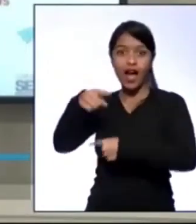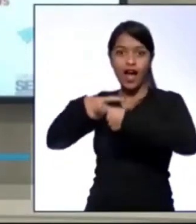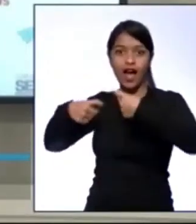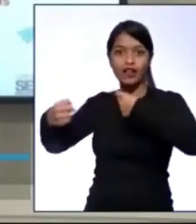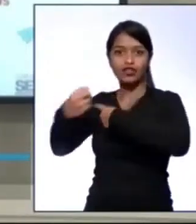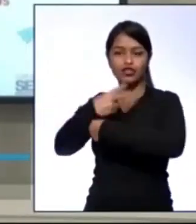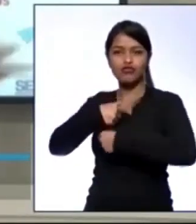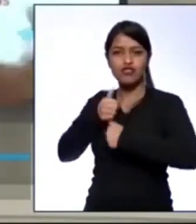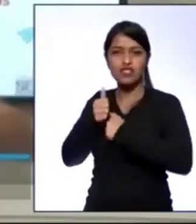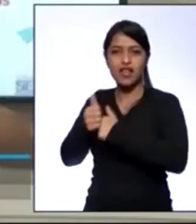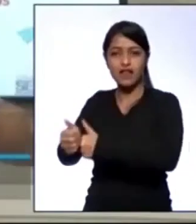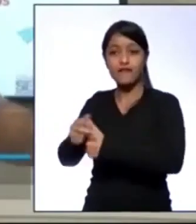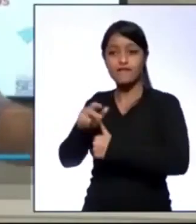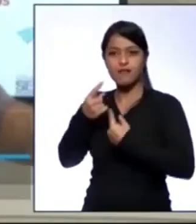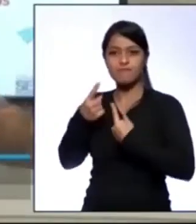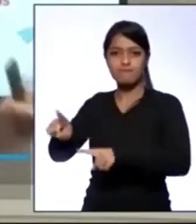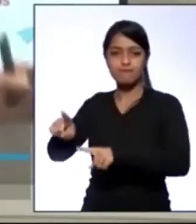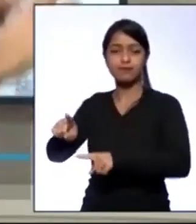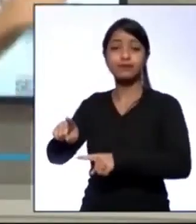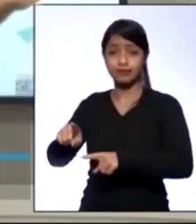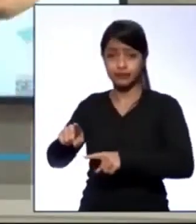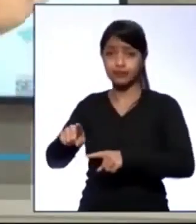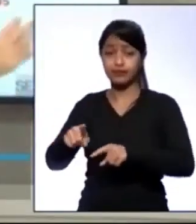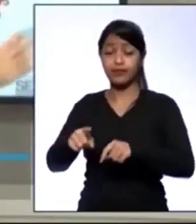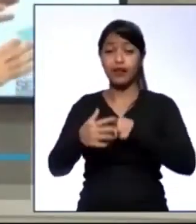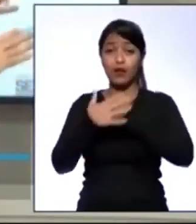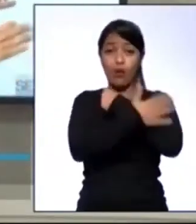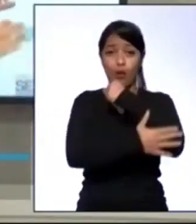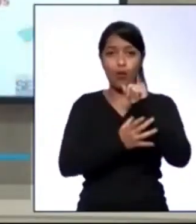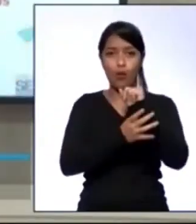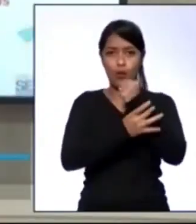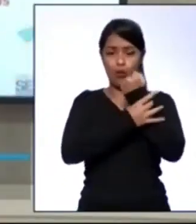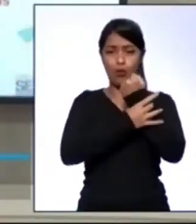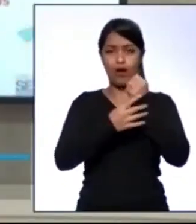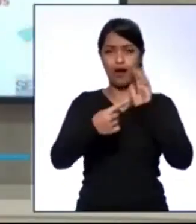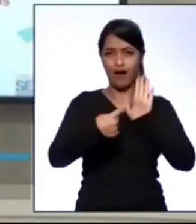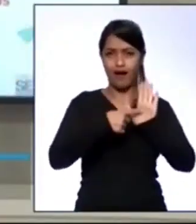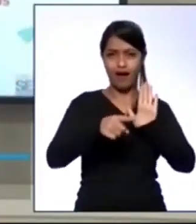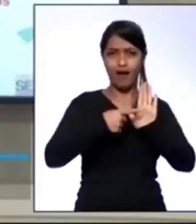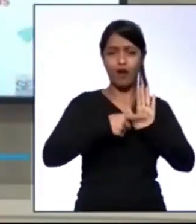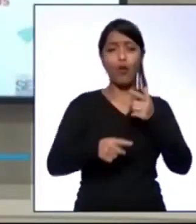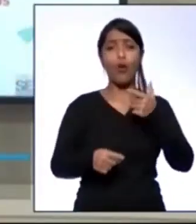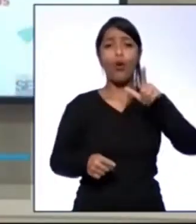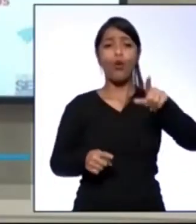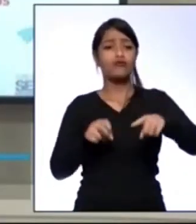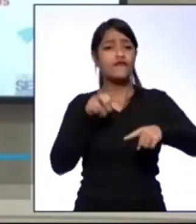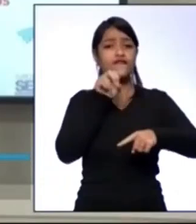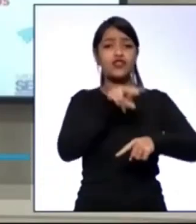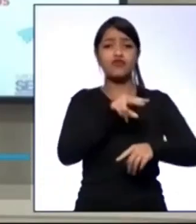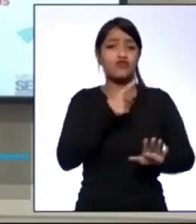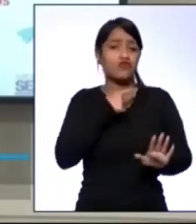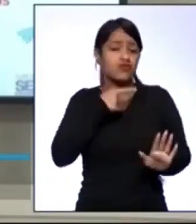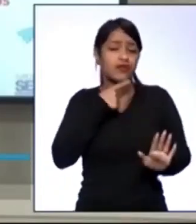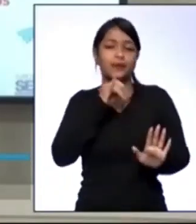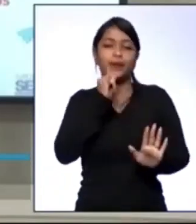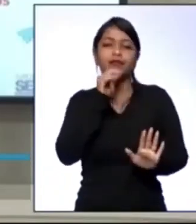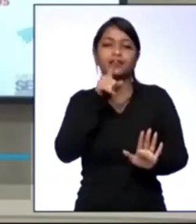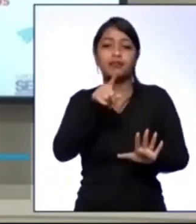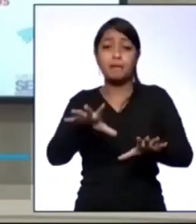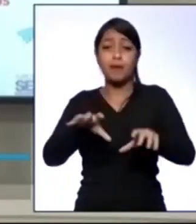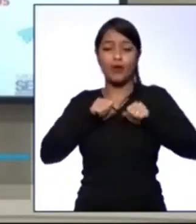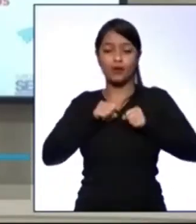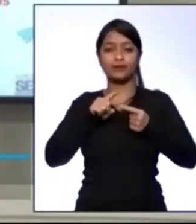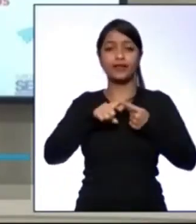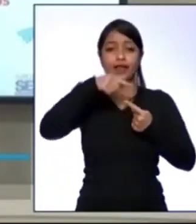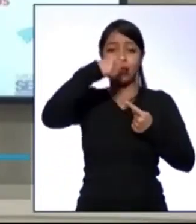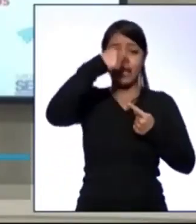vírus. Esse anticorpo não vai funcionar contra outro agente. Imagina que você pegou o vírus da gripe e o vírus da Covid-19